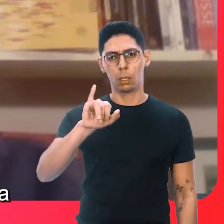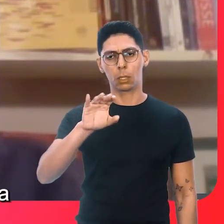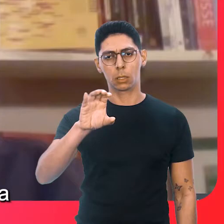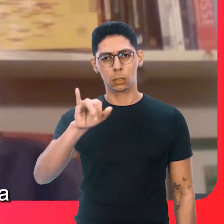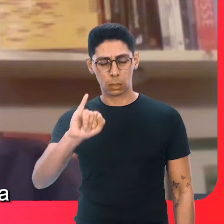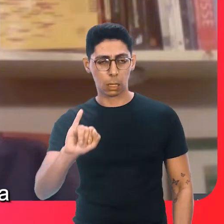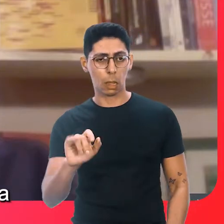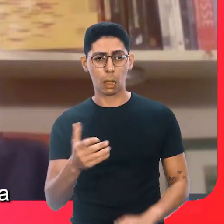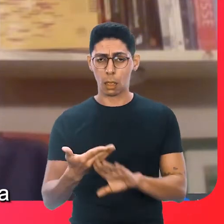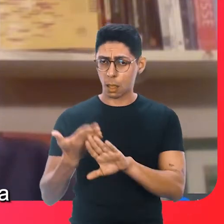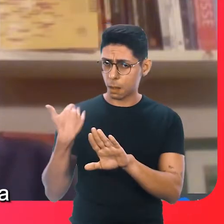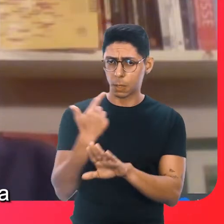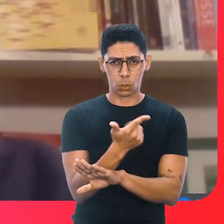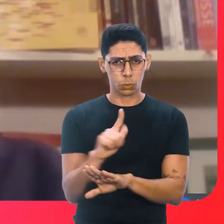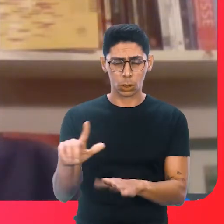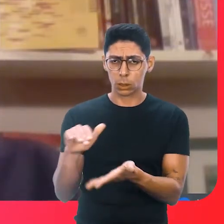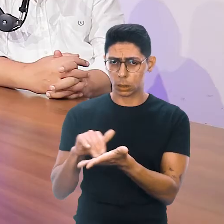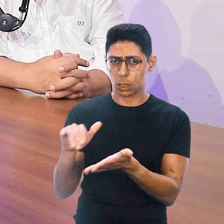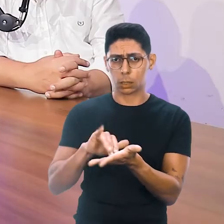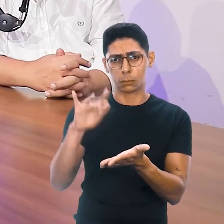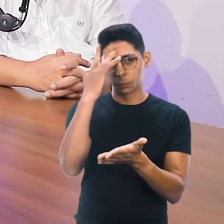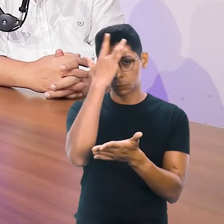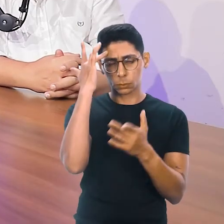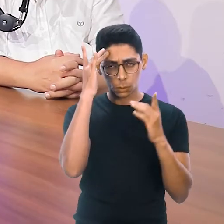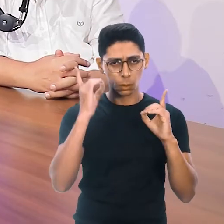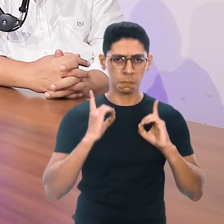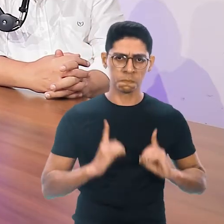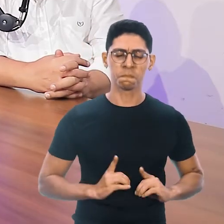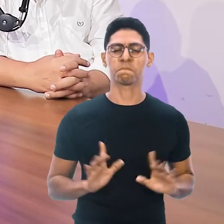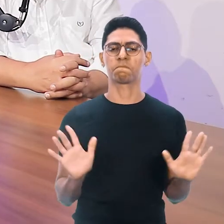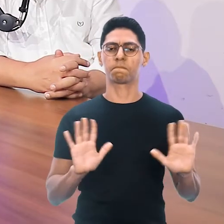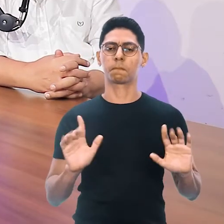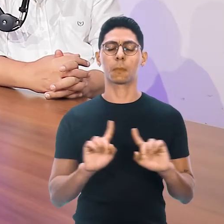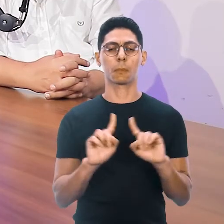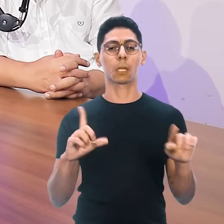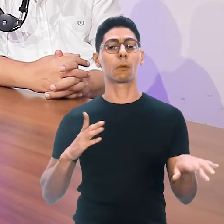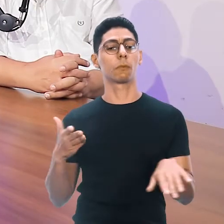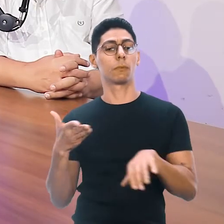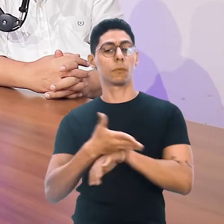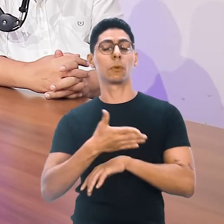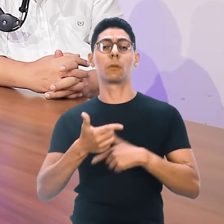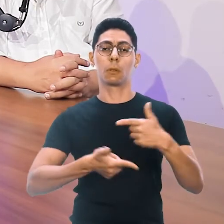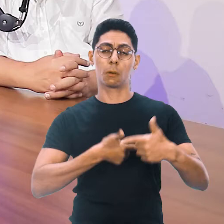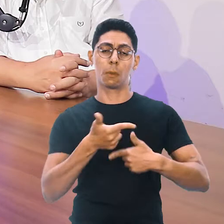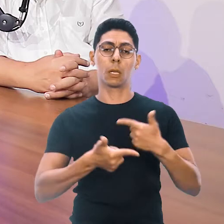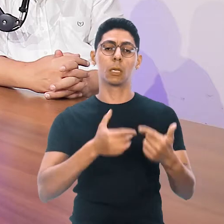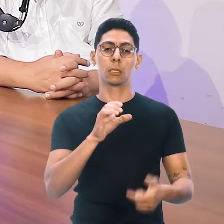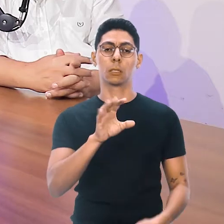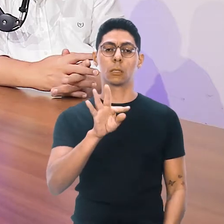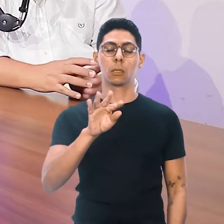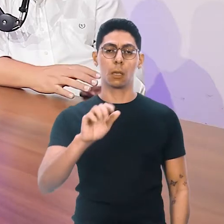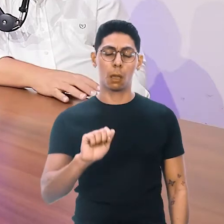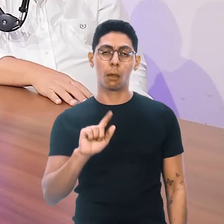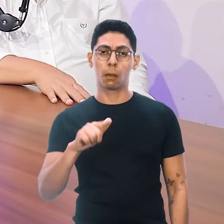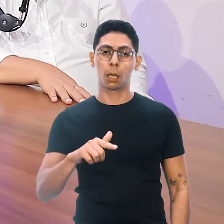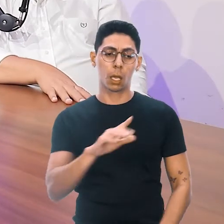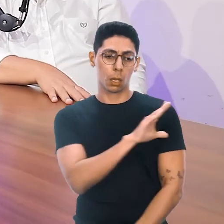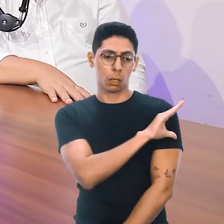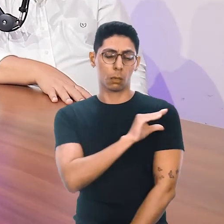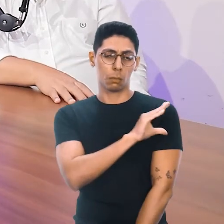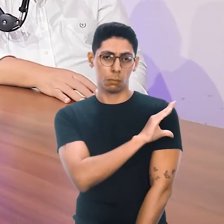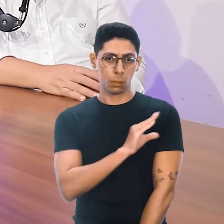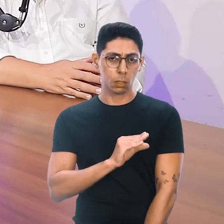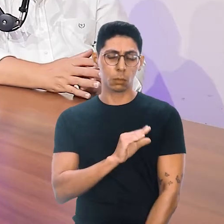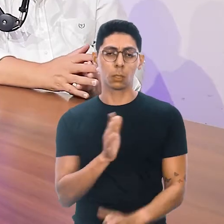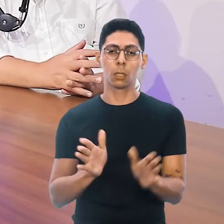ainda a Secretaria da Pessoa com Deficiência, e eu fui trabalhar na CPA. A CPA, Comissão Permanente de Acessibilidade, já